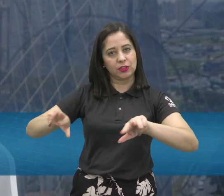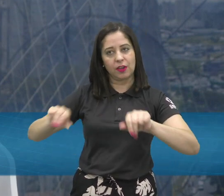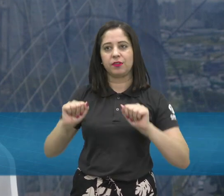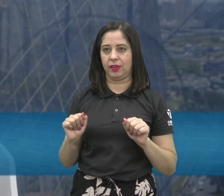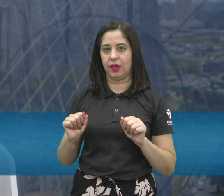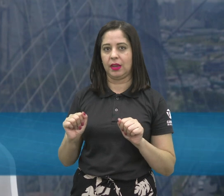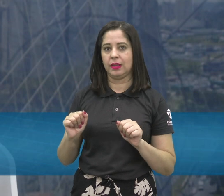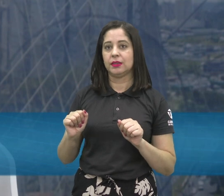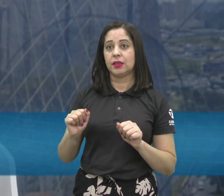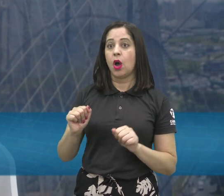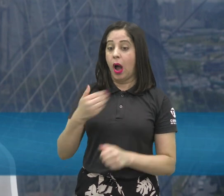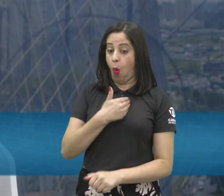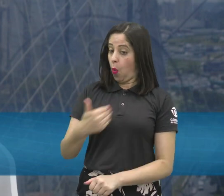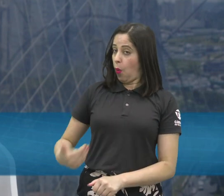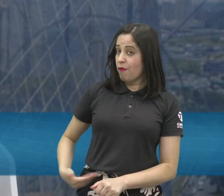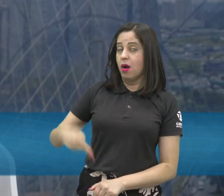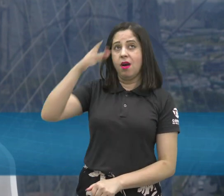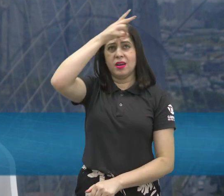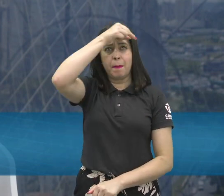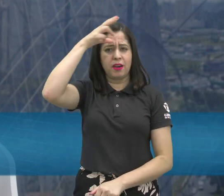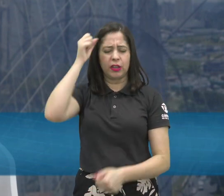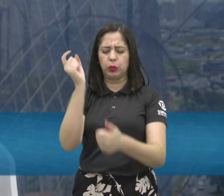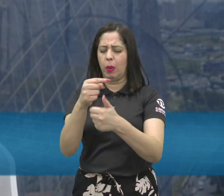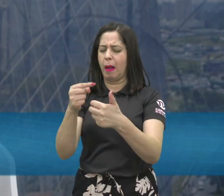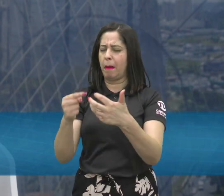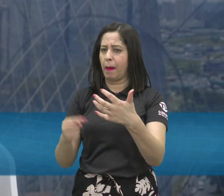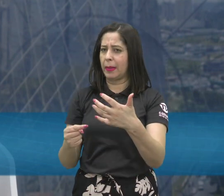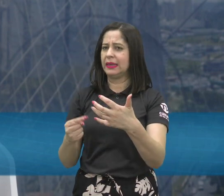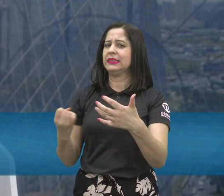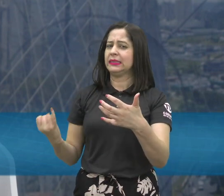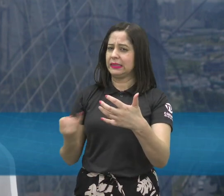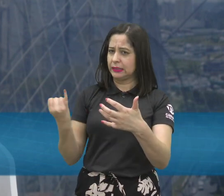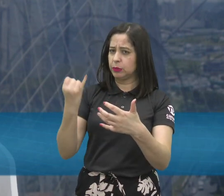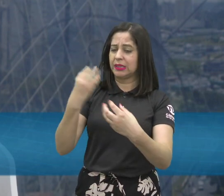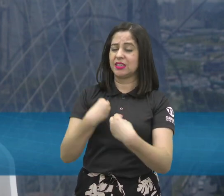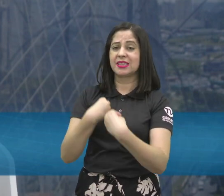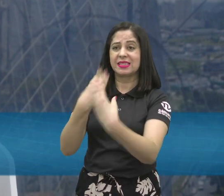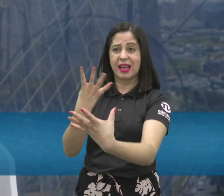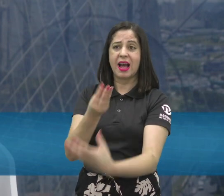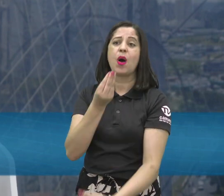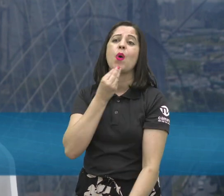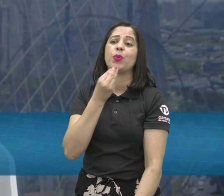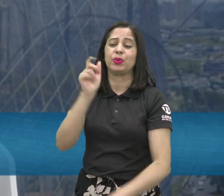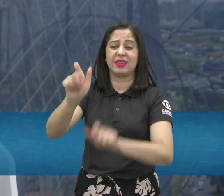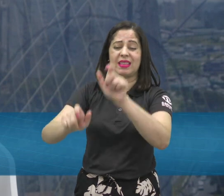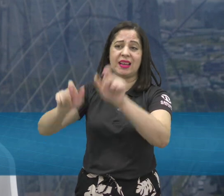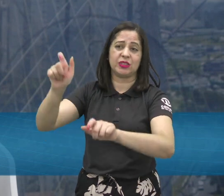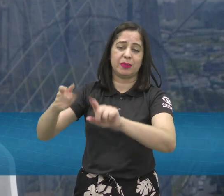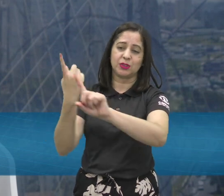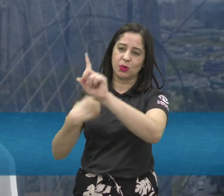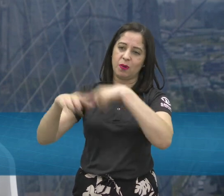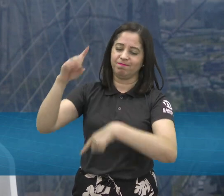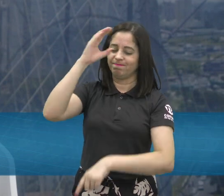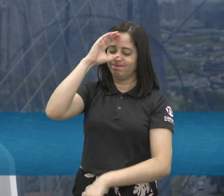gente construir, para a gente avançar, né, para a gente ter, oportunizar dignidade, né, e cidadania.